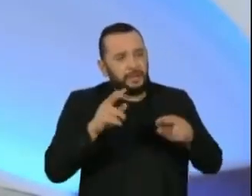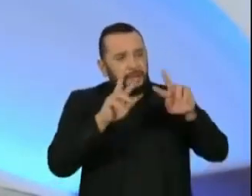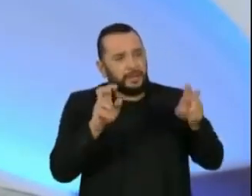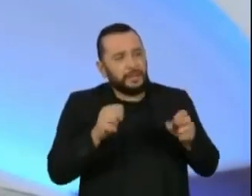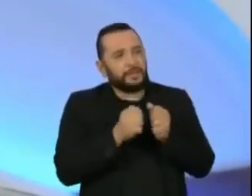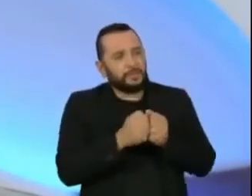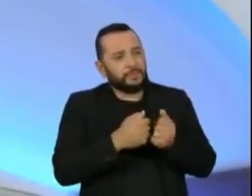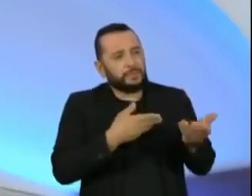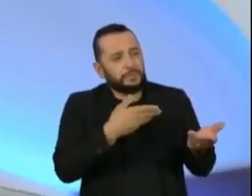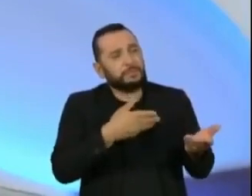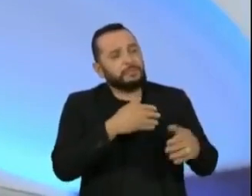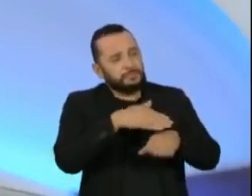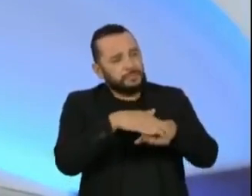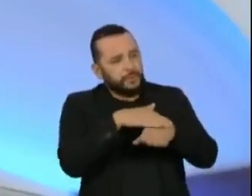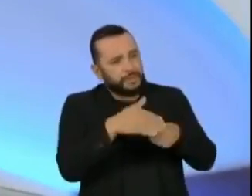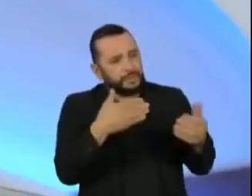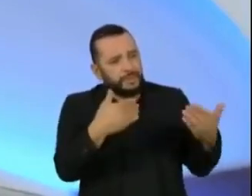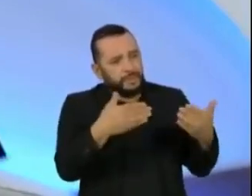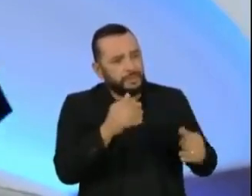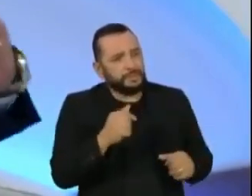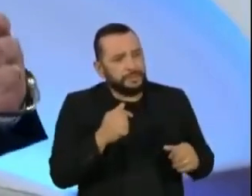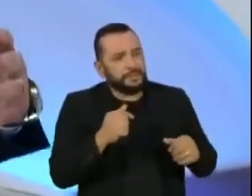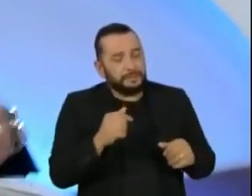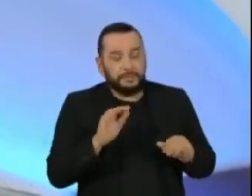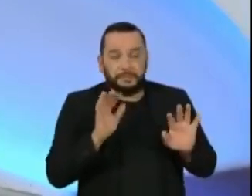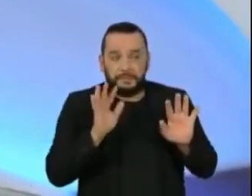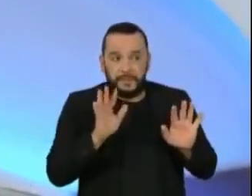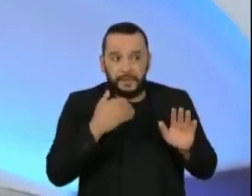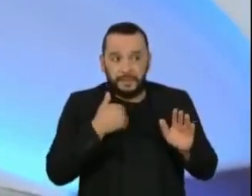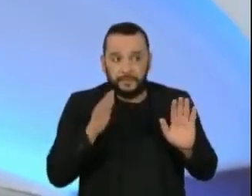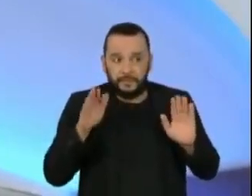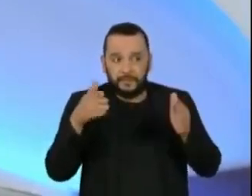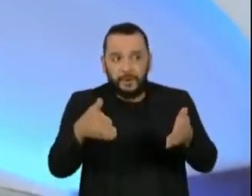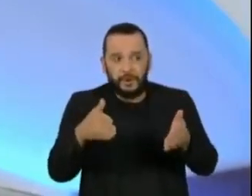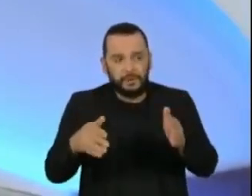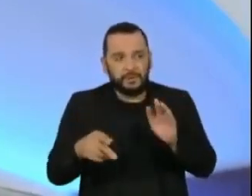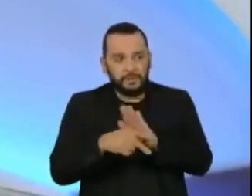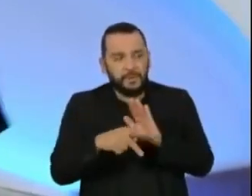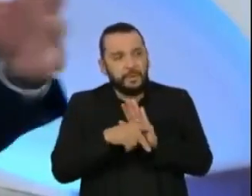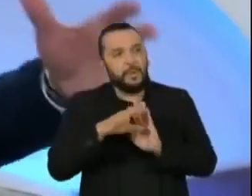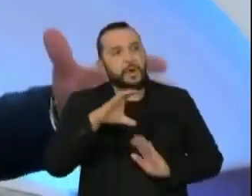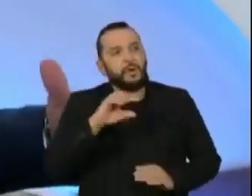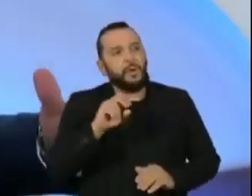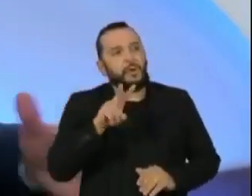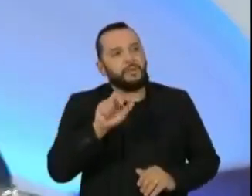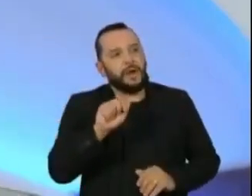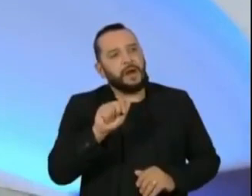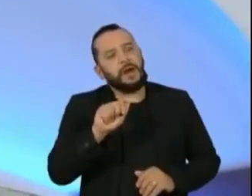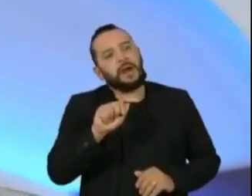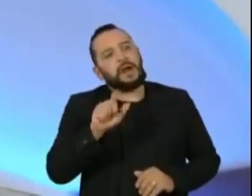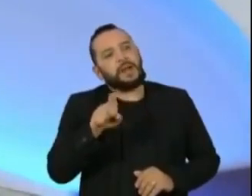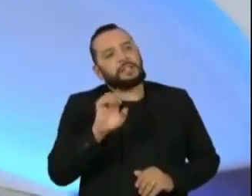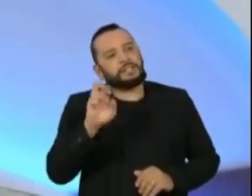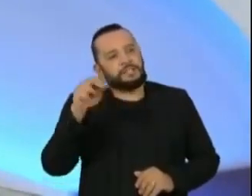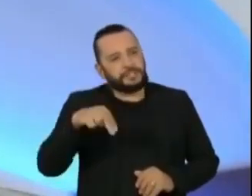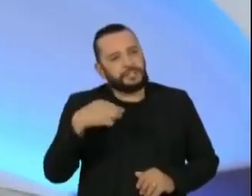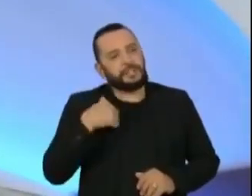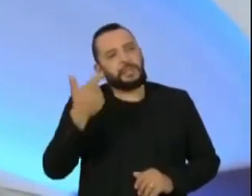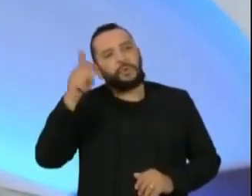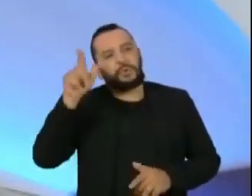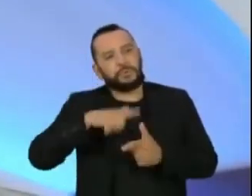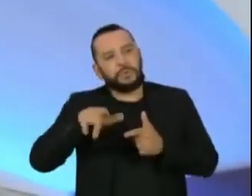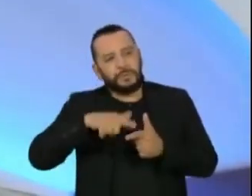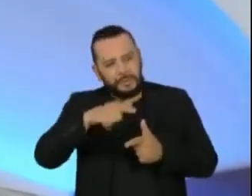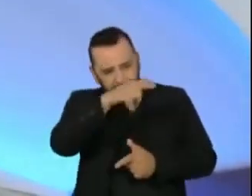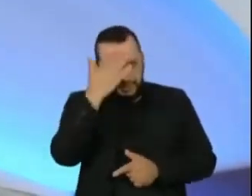com a Crosoé sobre o caso, né? Não especificamente só da Covaxin, mas de outros problemas que nós sabemos que existem